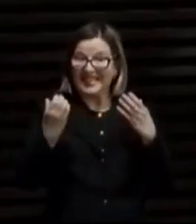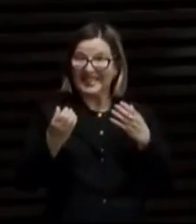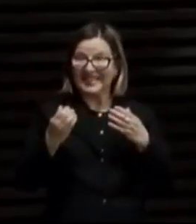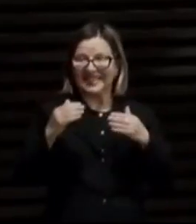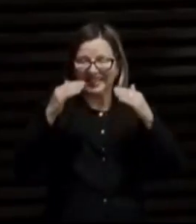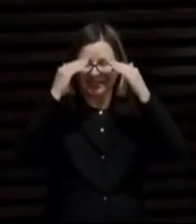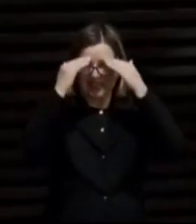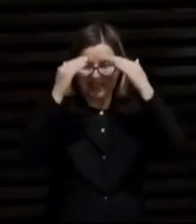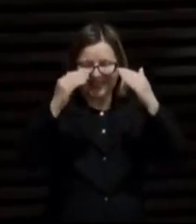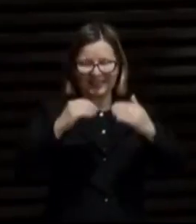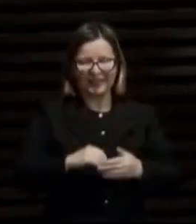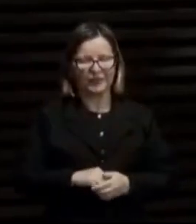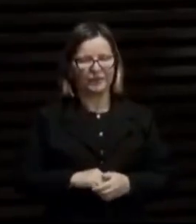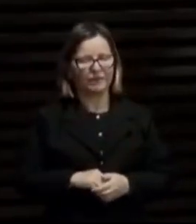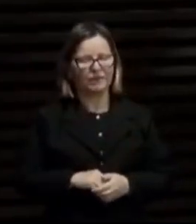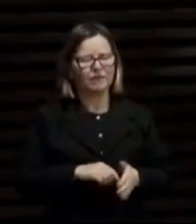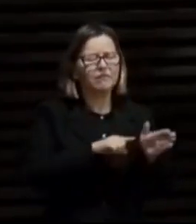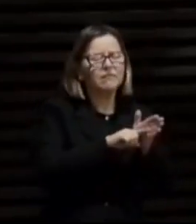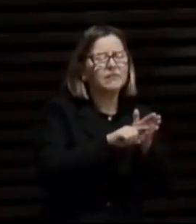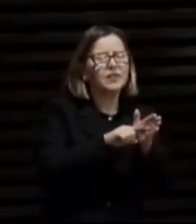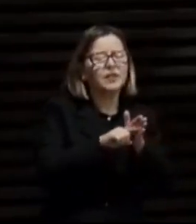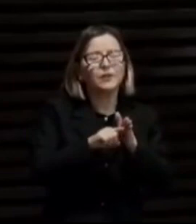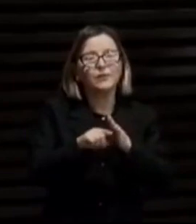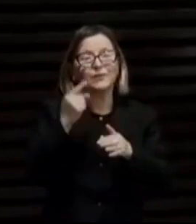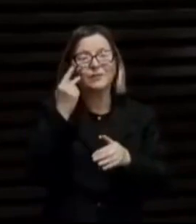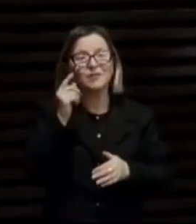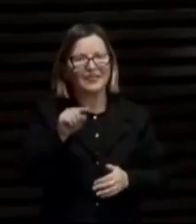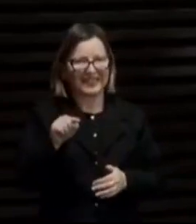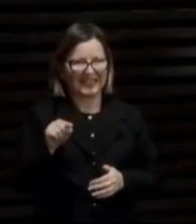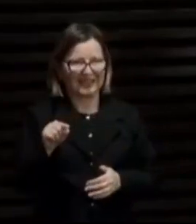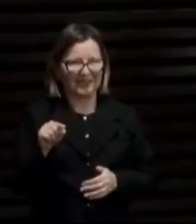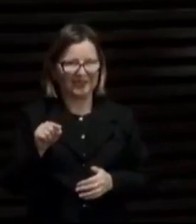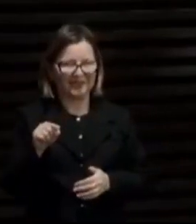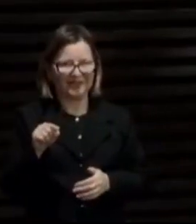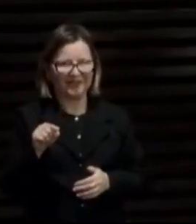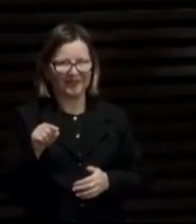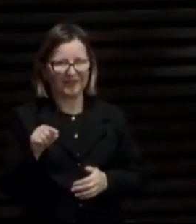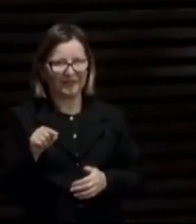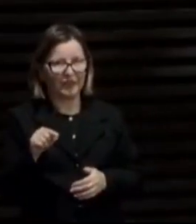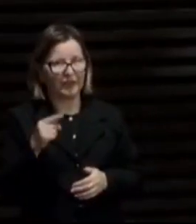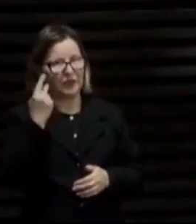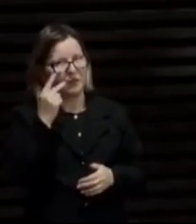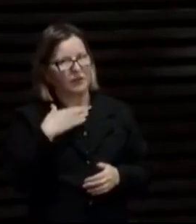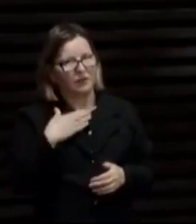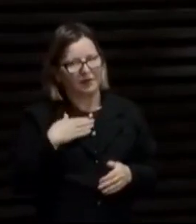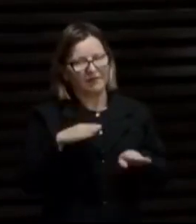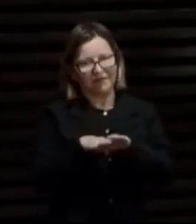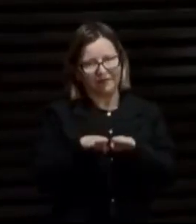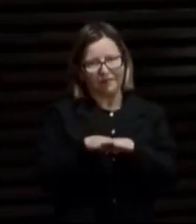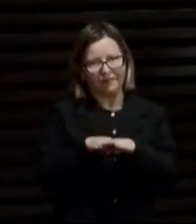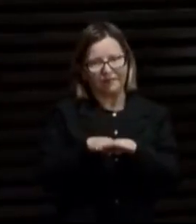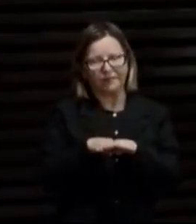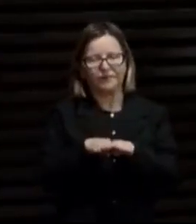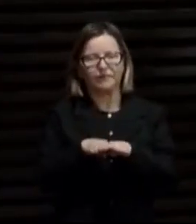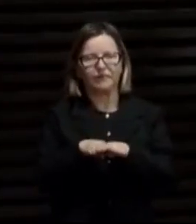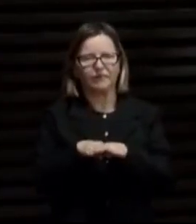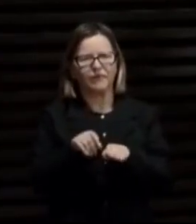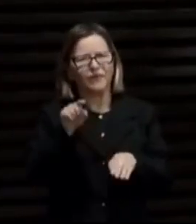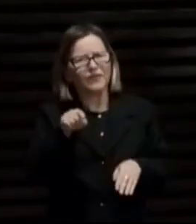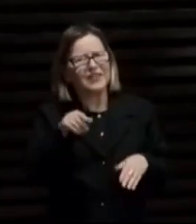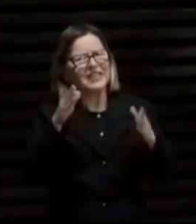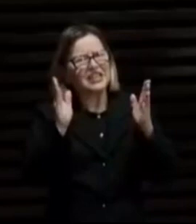Agora eu tenho uma pergunta indo para o final, para você. E para mim também, né? Você